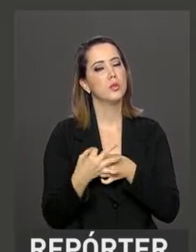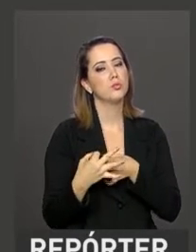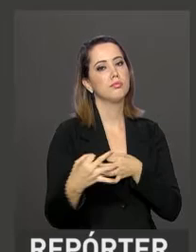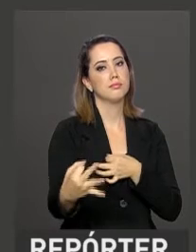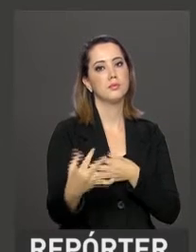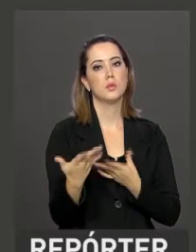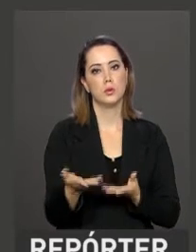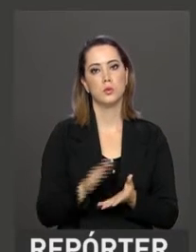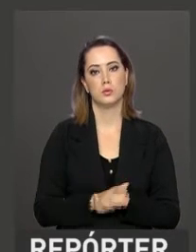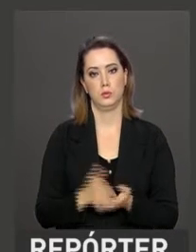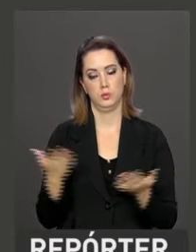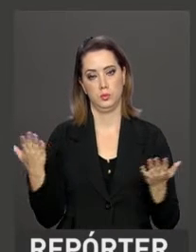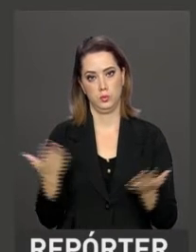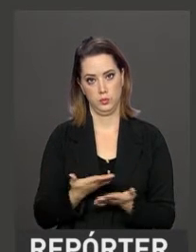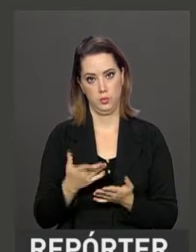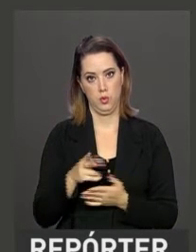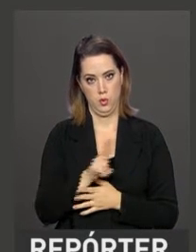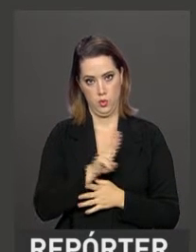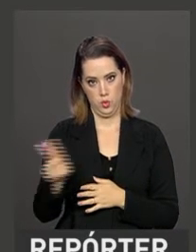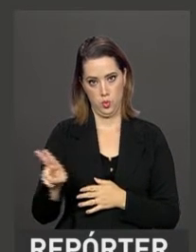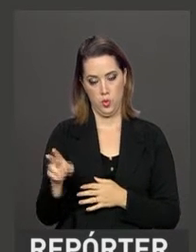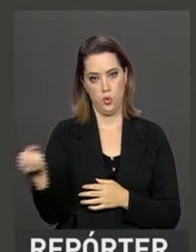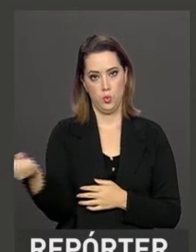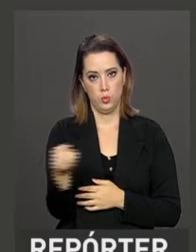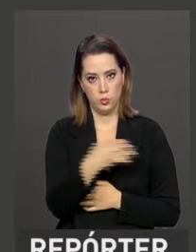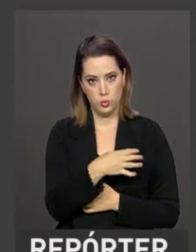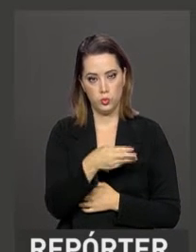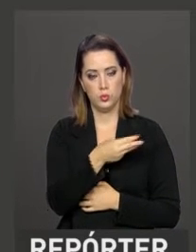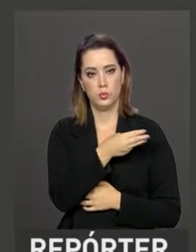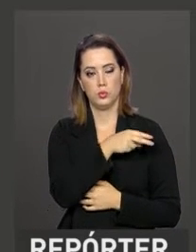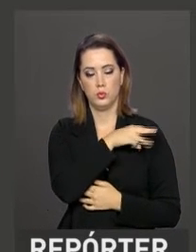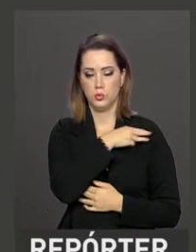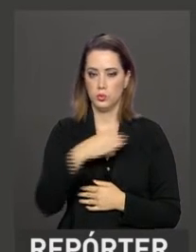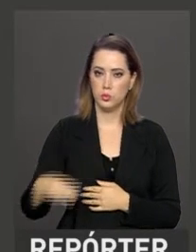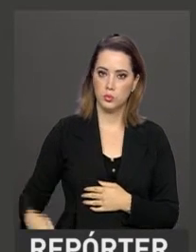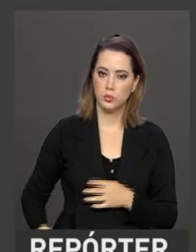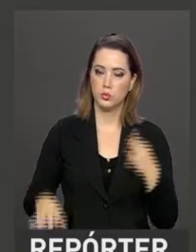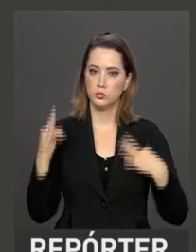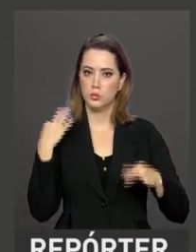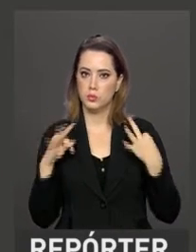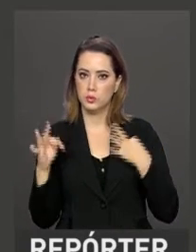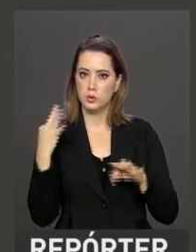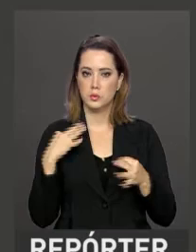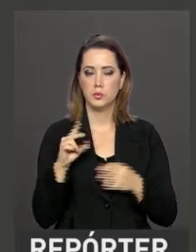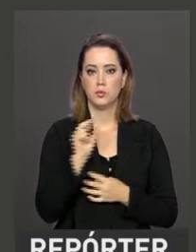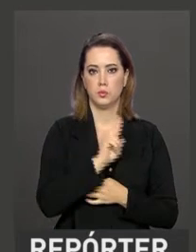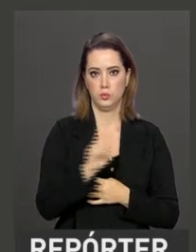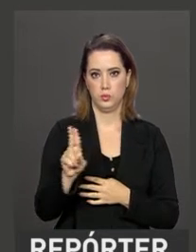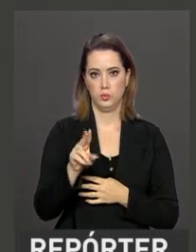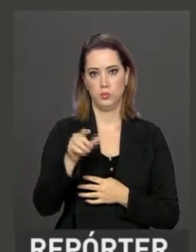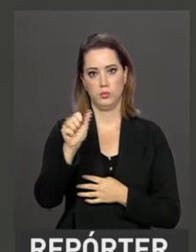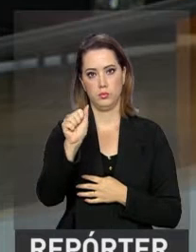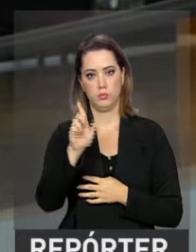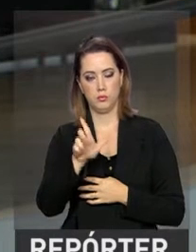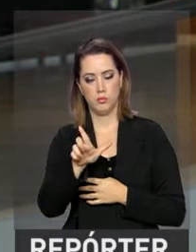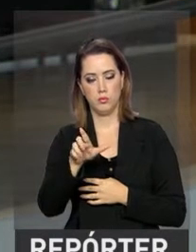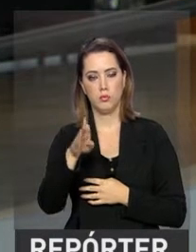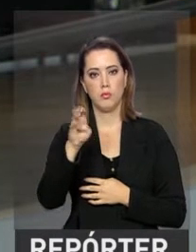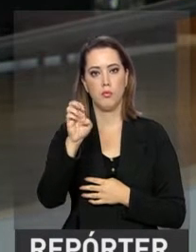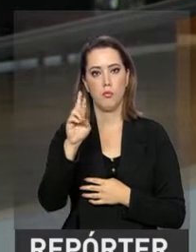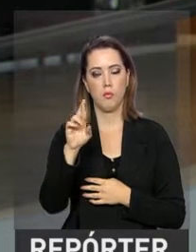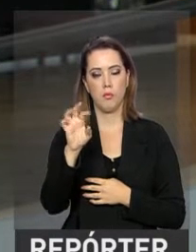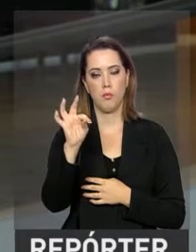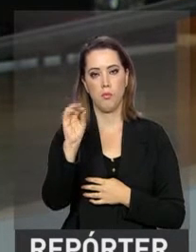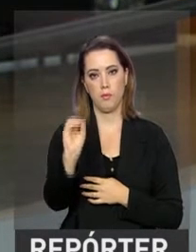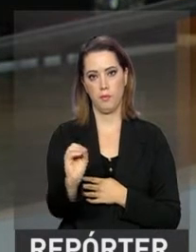quem substitui henrique eduardo alves no ministério é o atual secretário executivo da pasta alberto alves e